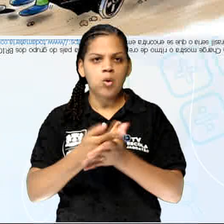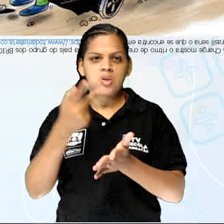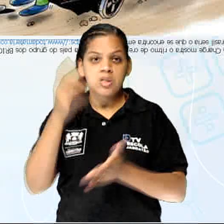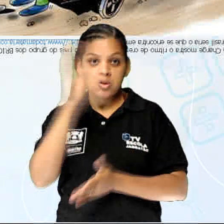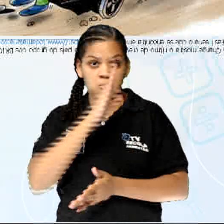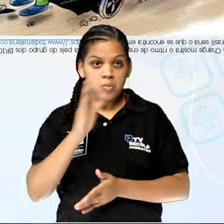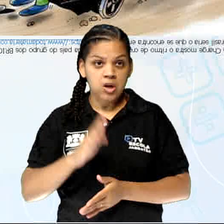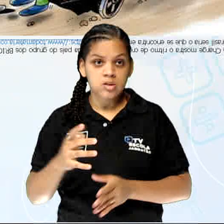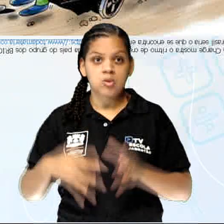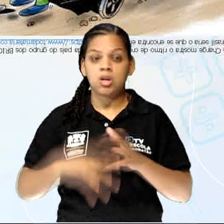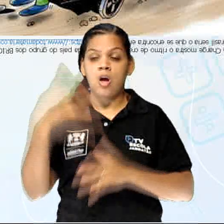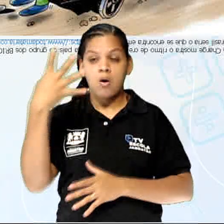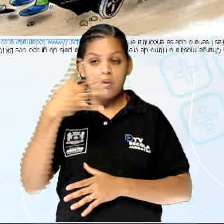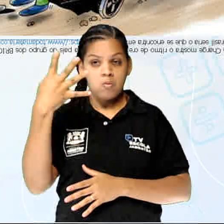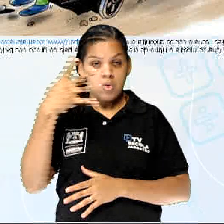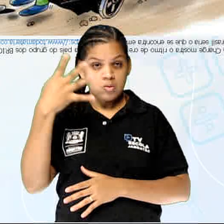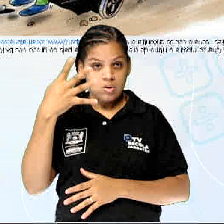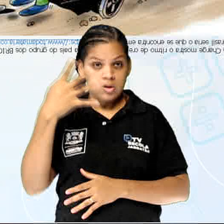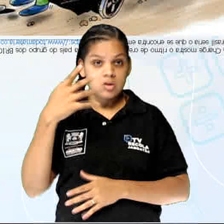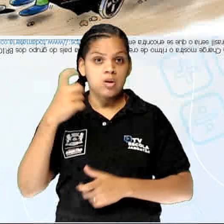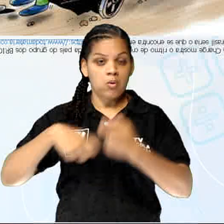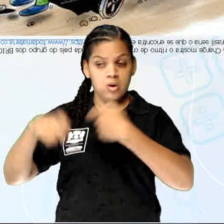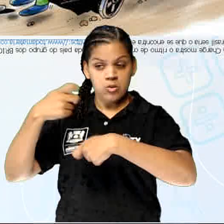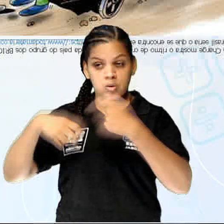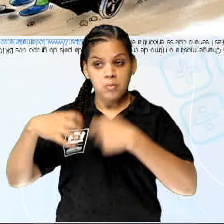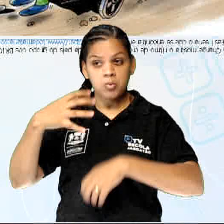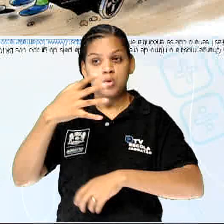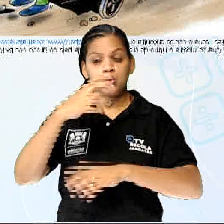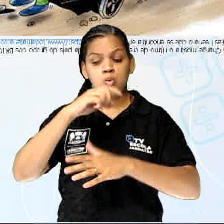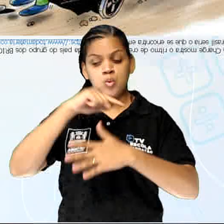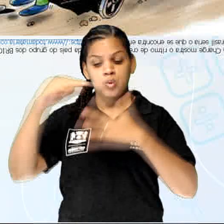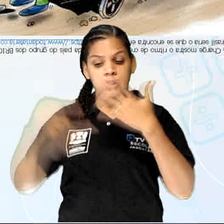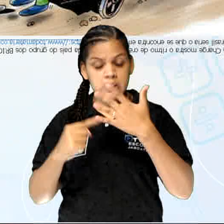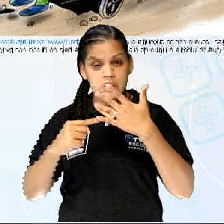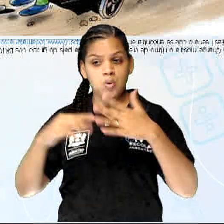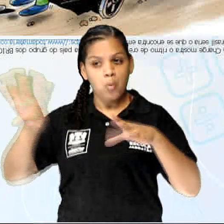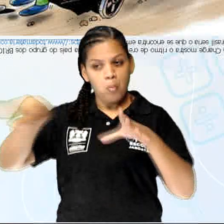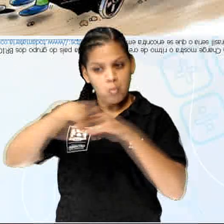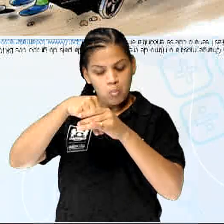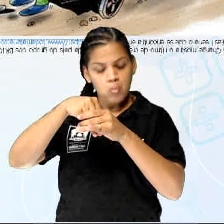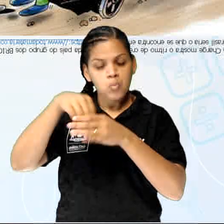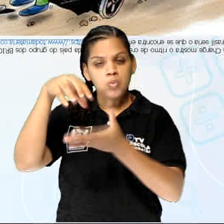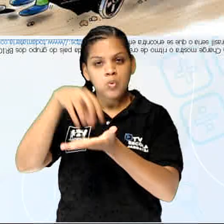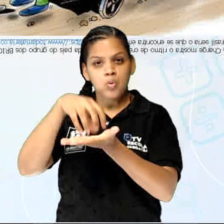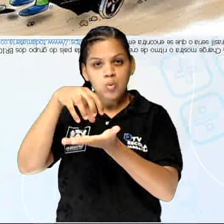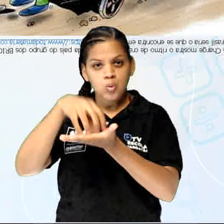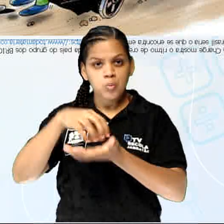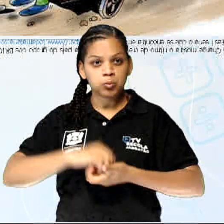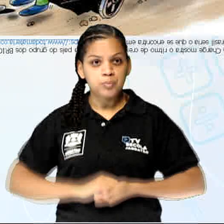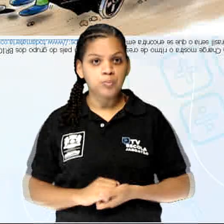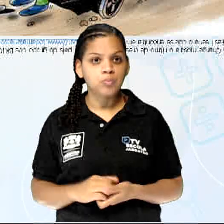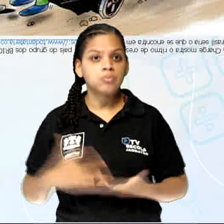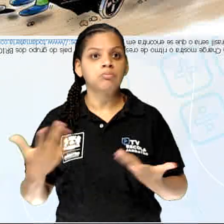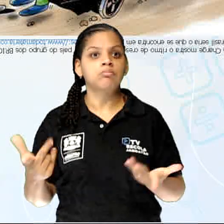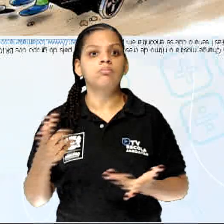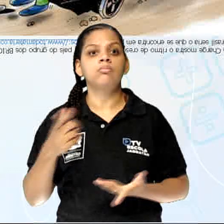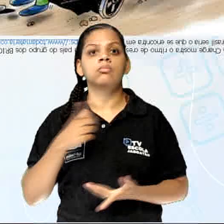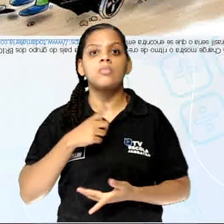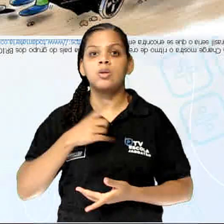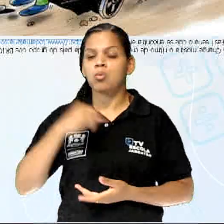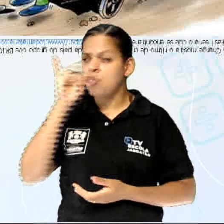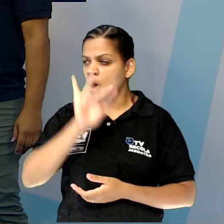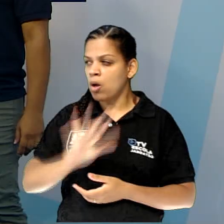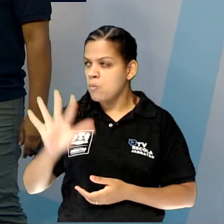4ª colocação econômica entre os 5 membros do grupo. Eu coloquei até essa imagem aqui que ilustra